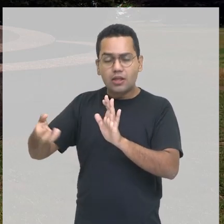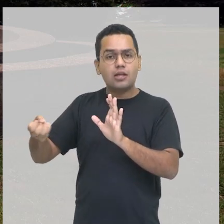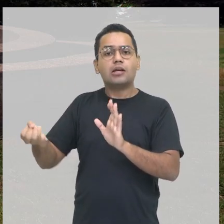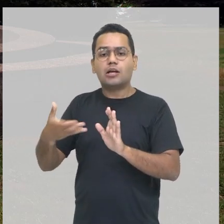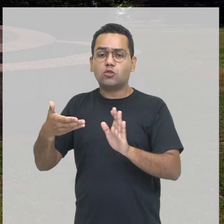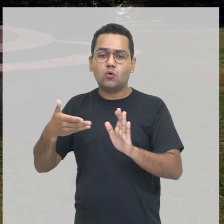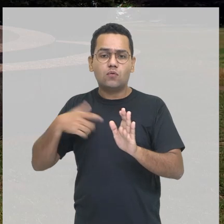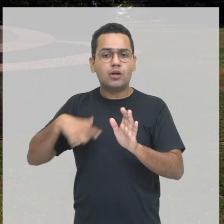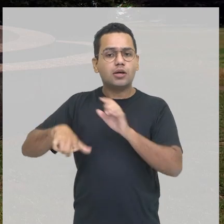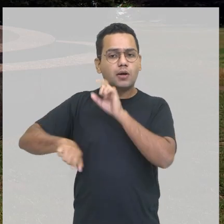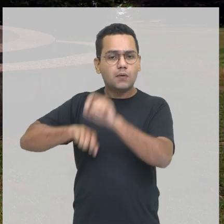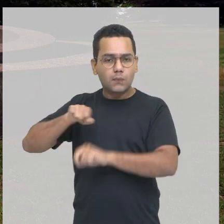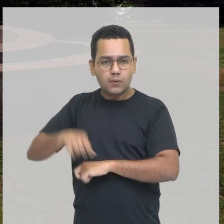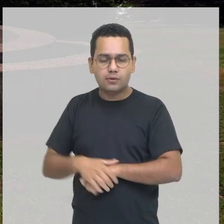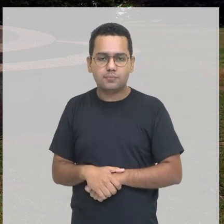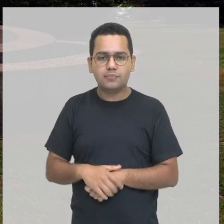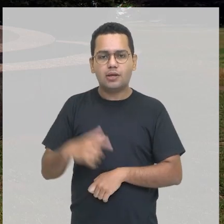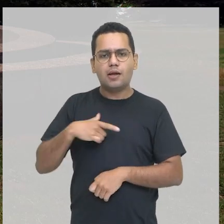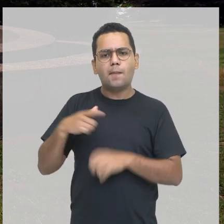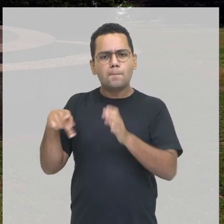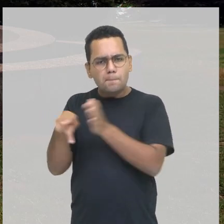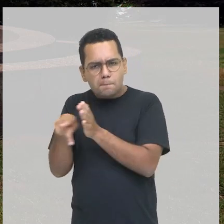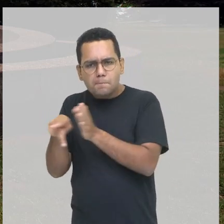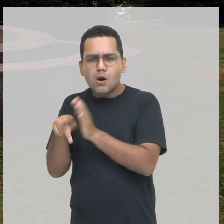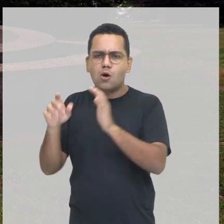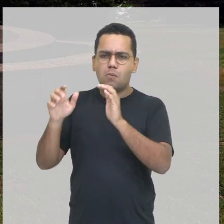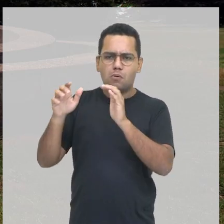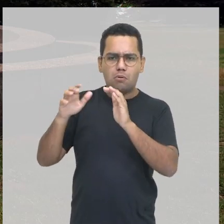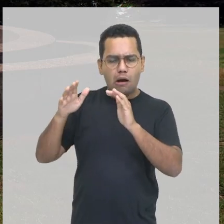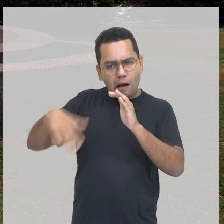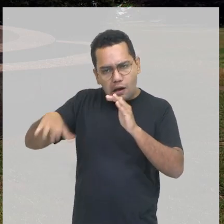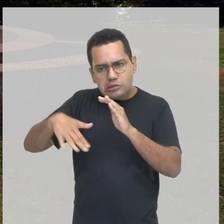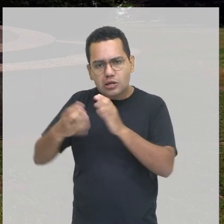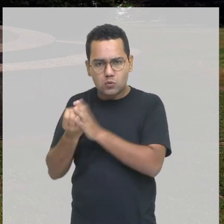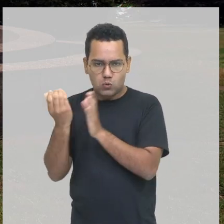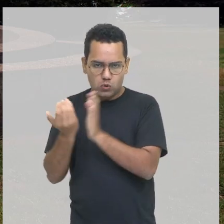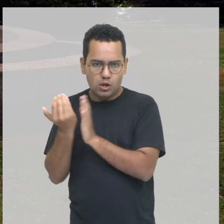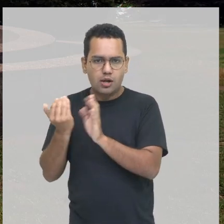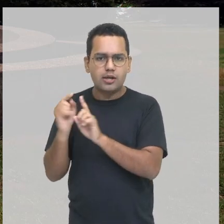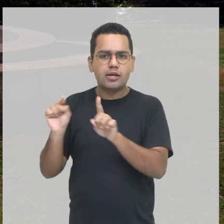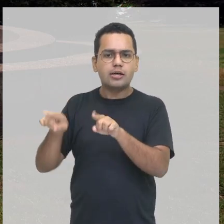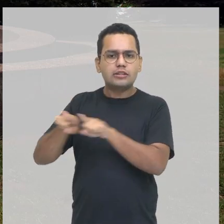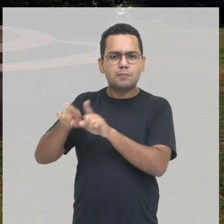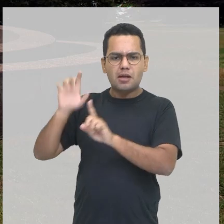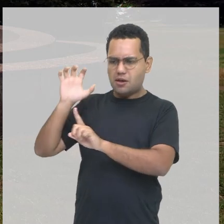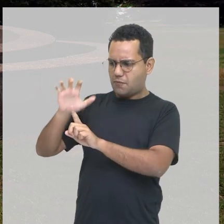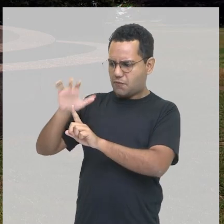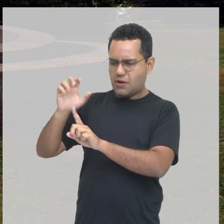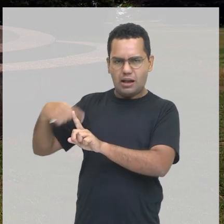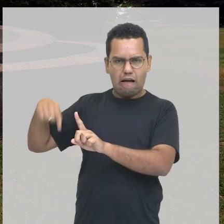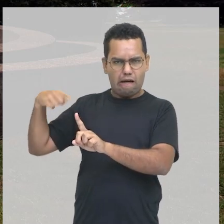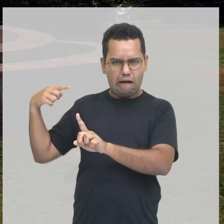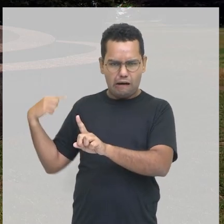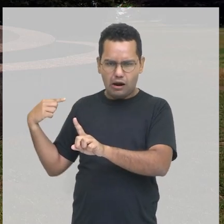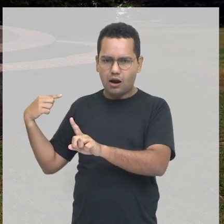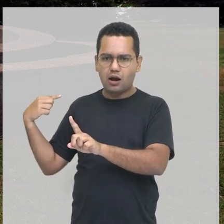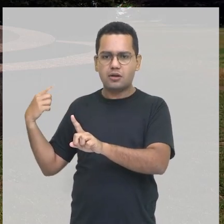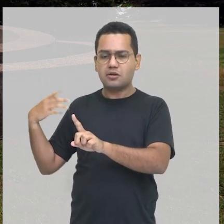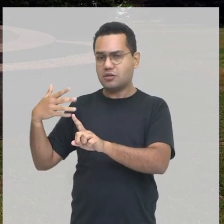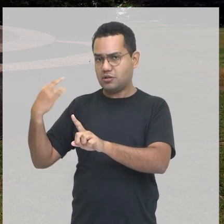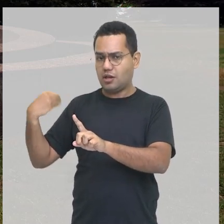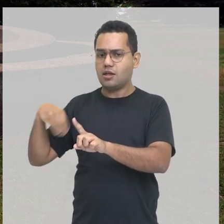influências anteriores na produção de seus objetos. Então, como vocês observaram, tanto na pintura quanto